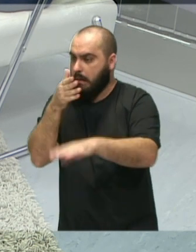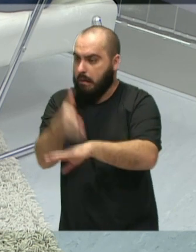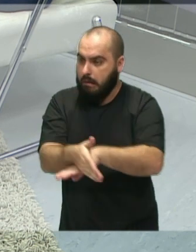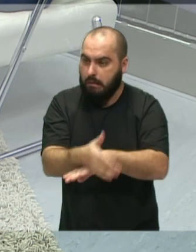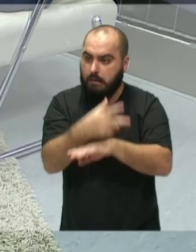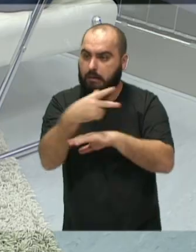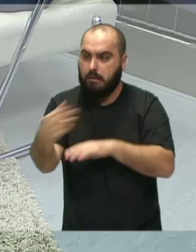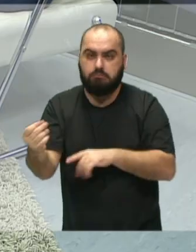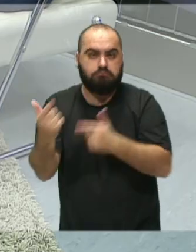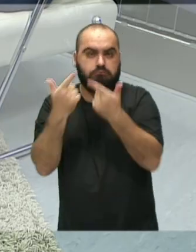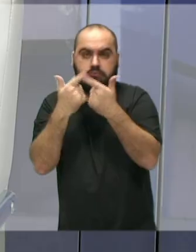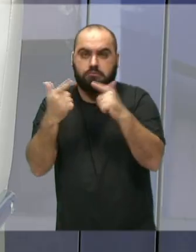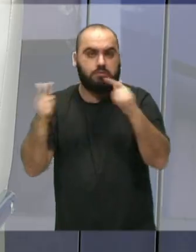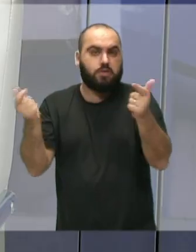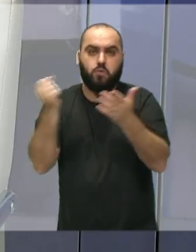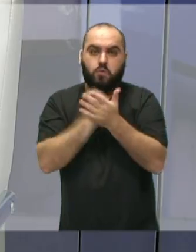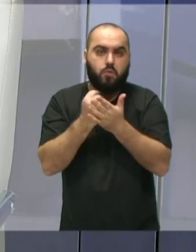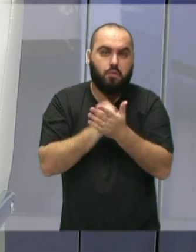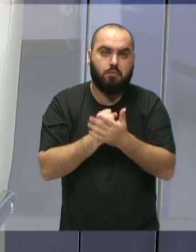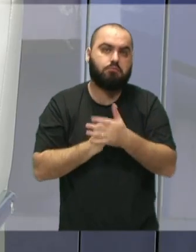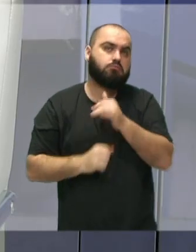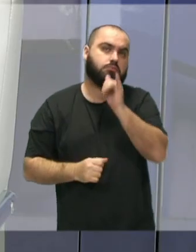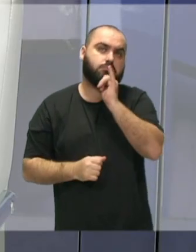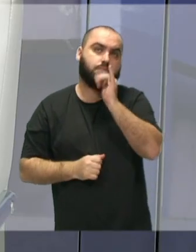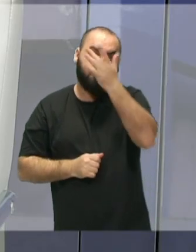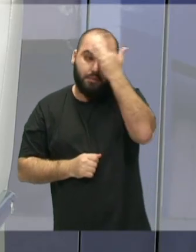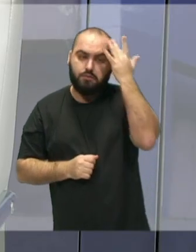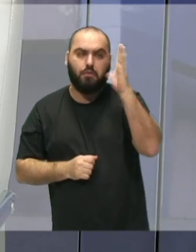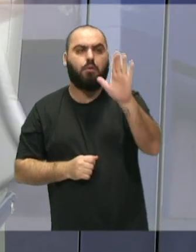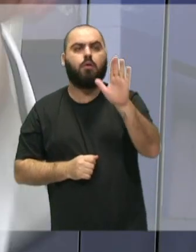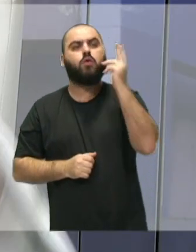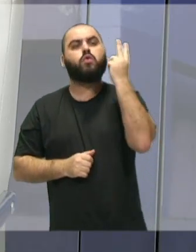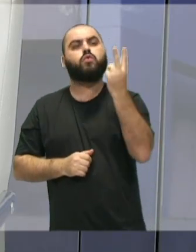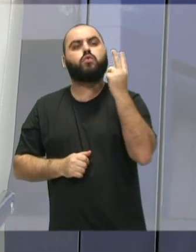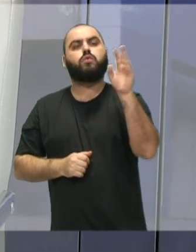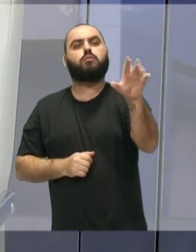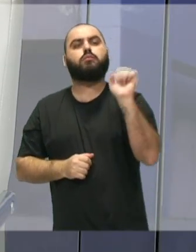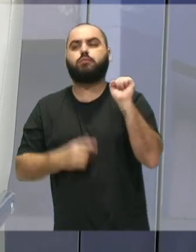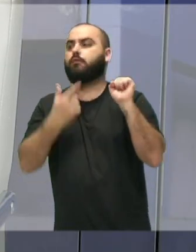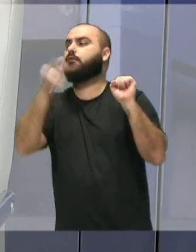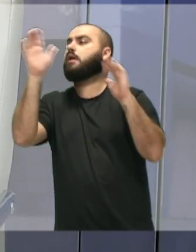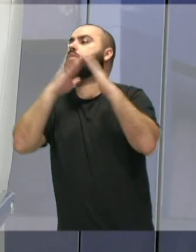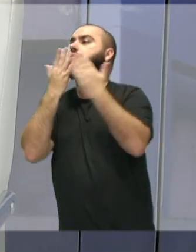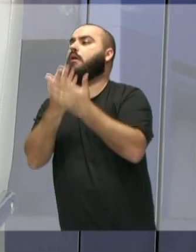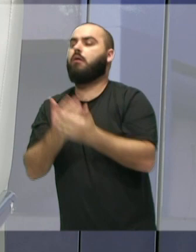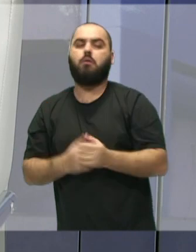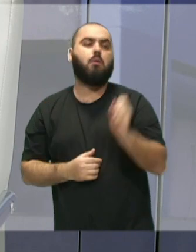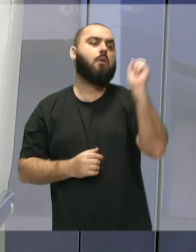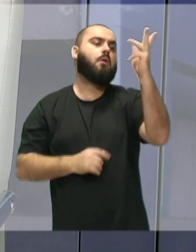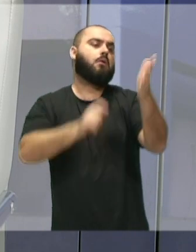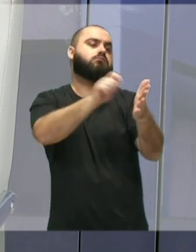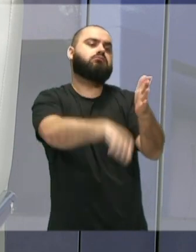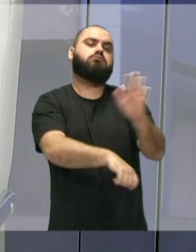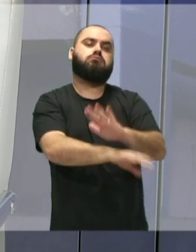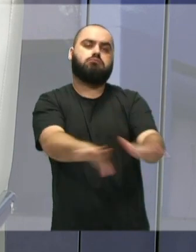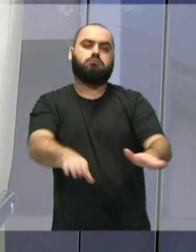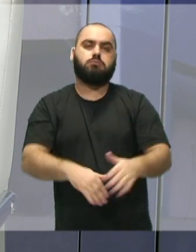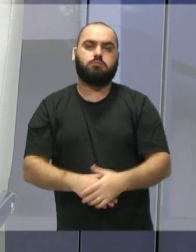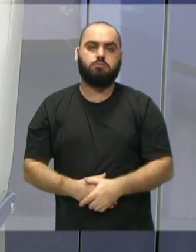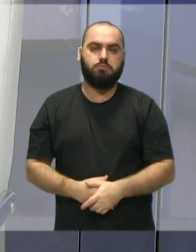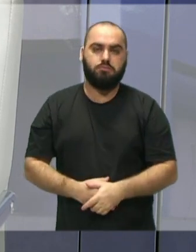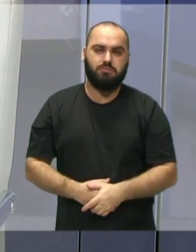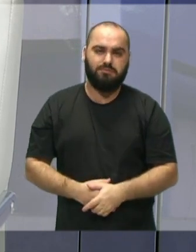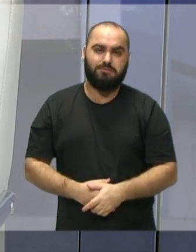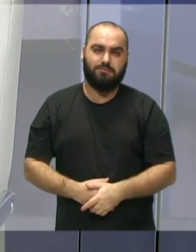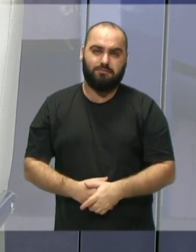é que saía. Se vinha uma pessoa lá dizer assim, olha, eu quero levar aqui 2 caixas dessa, vai lá para o colégio tal. Eles não tinham esse controle. O máximo que